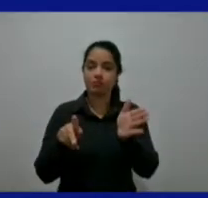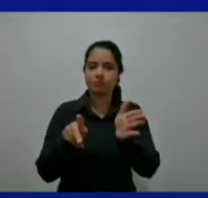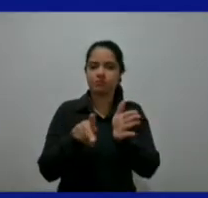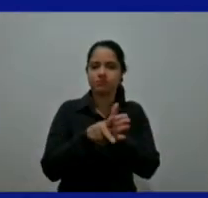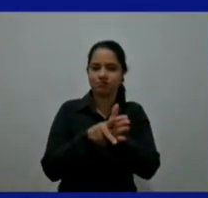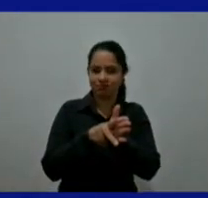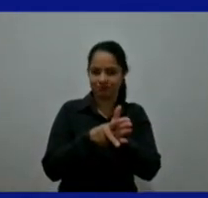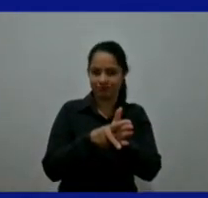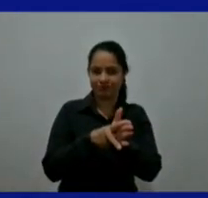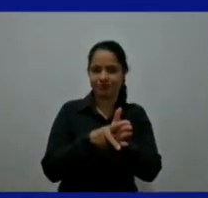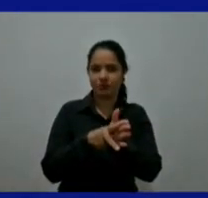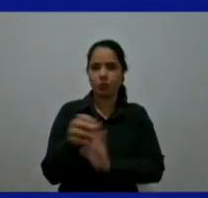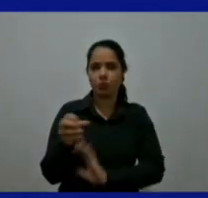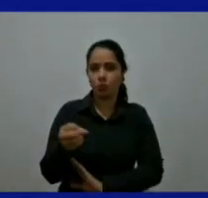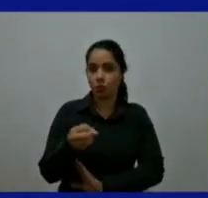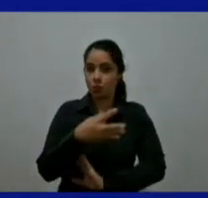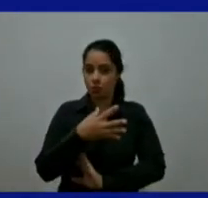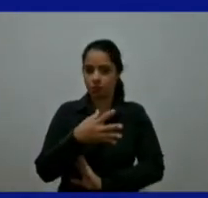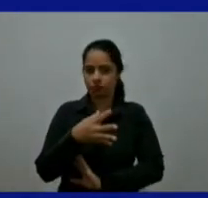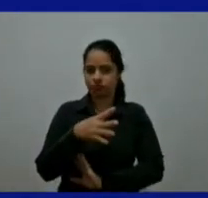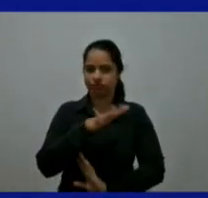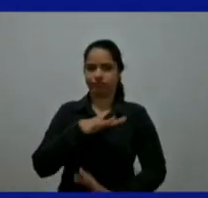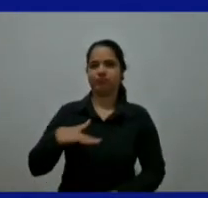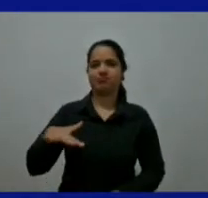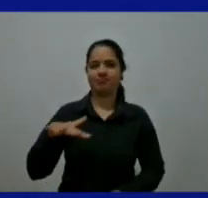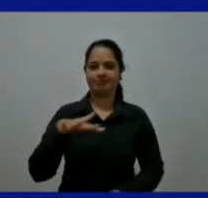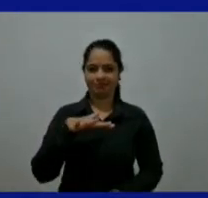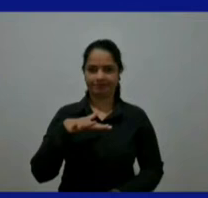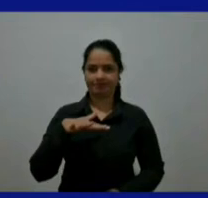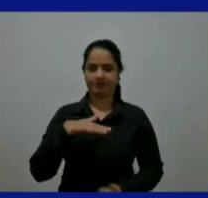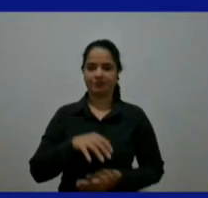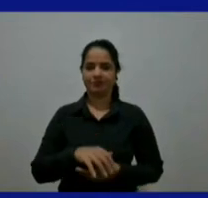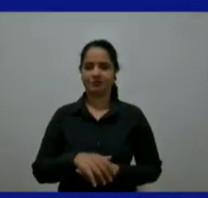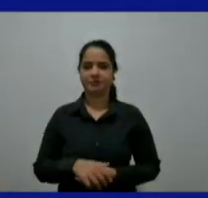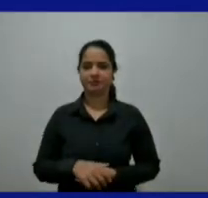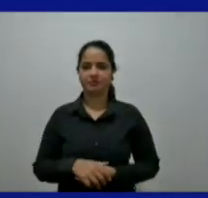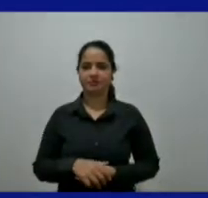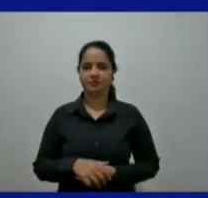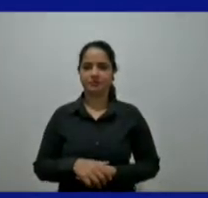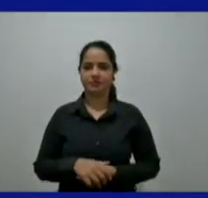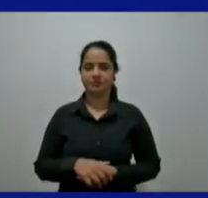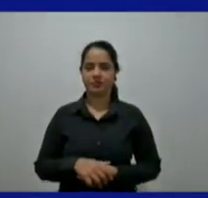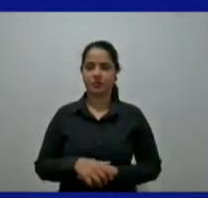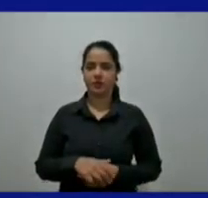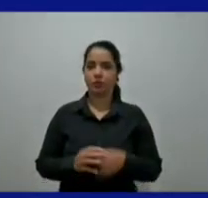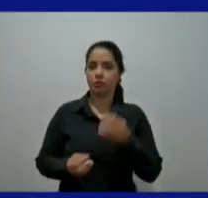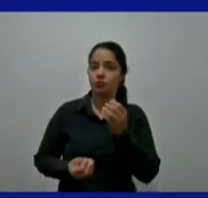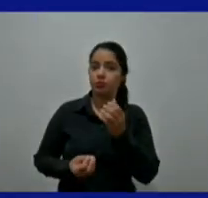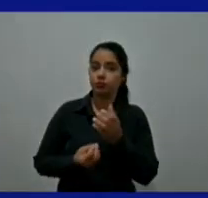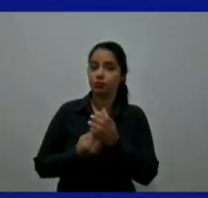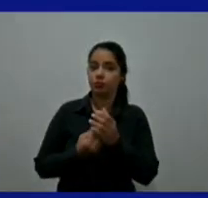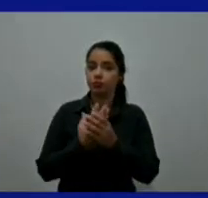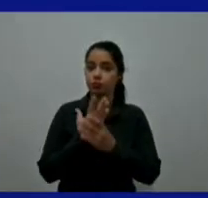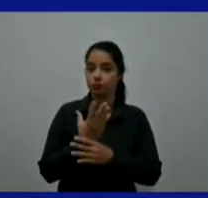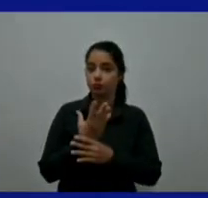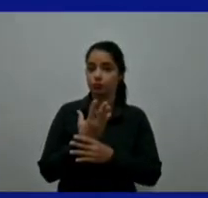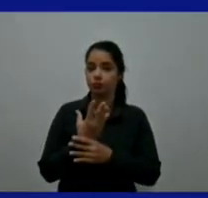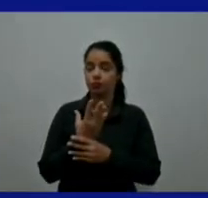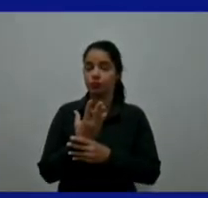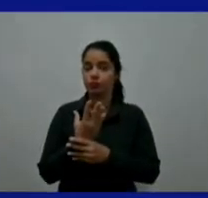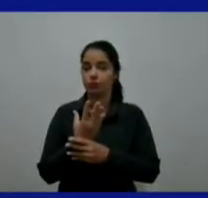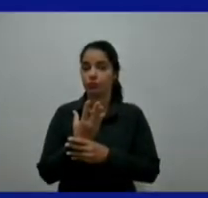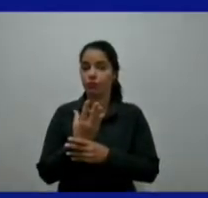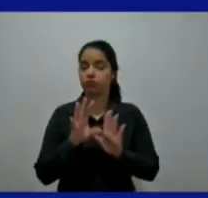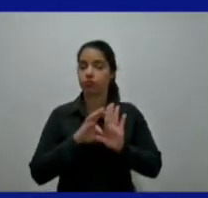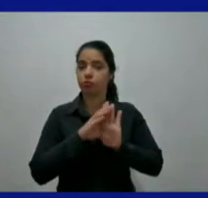desse novo ambiente. E foi aí que surgiu o conceito de ESG. O ESG é